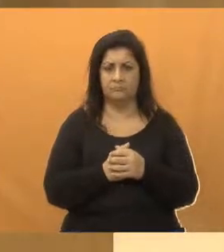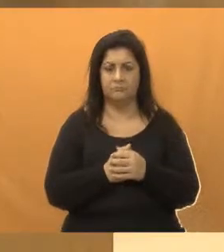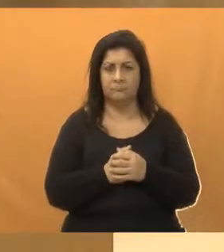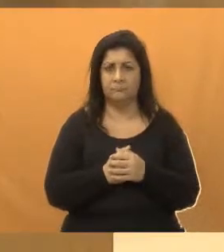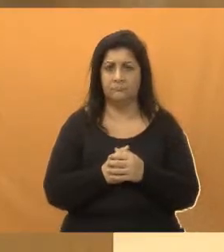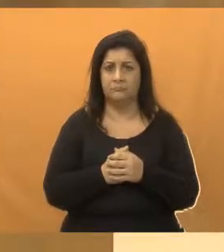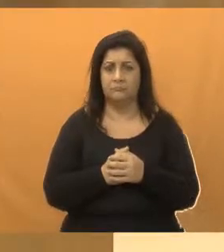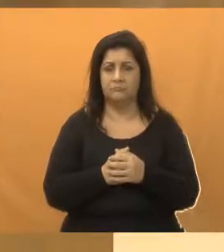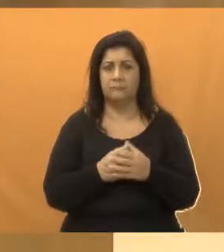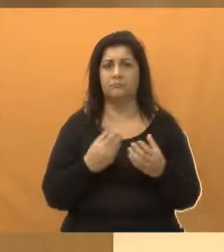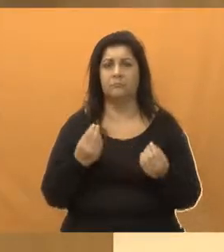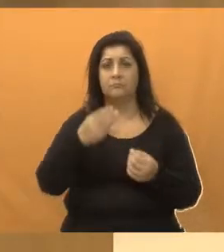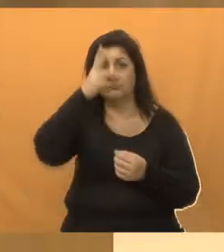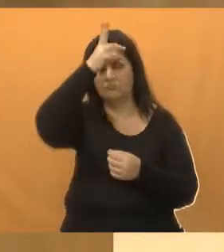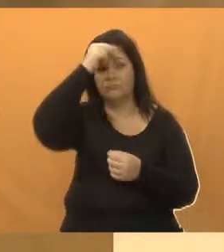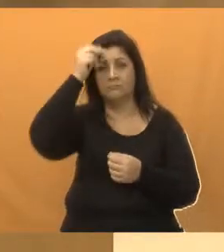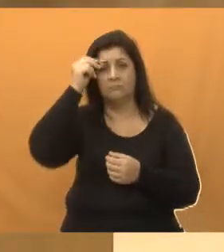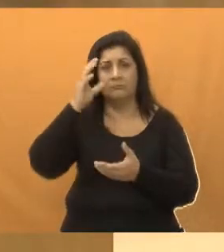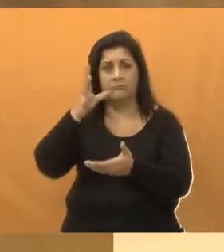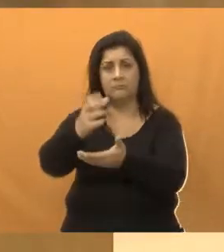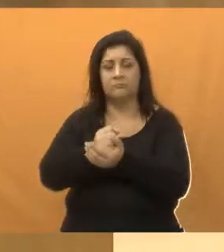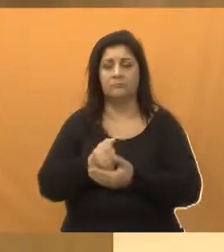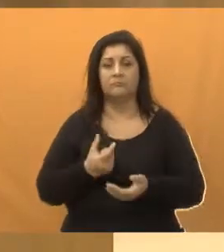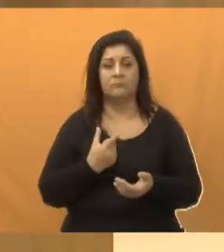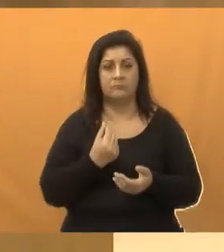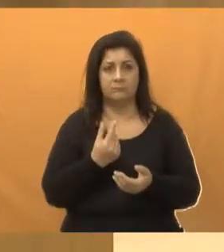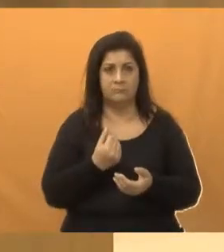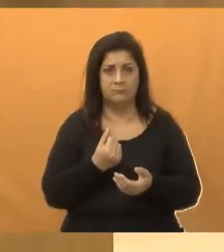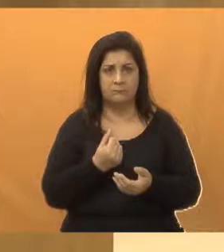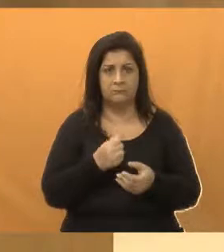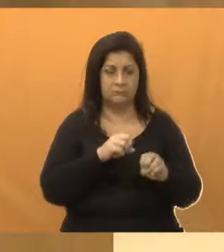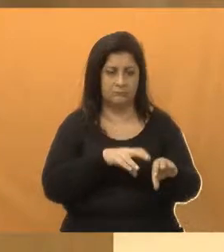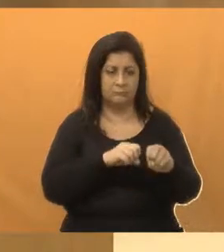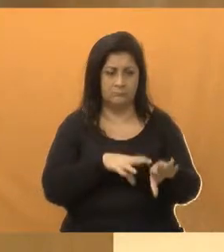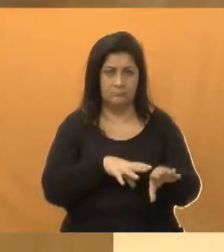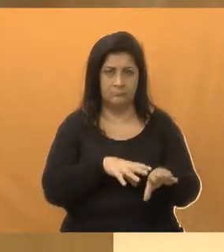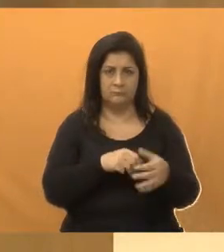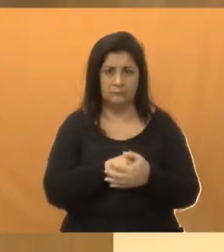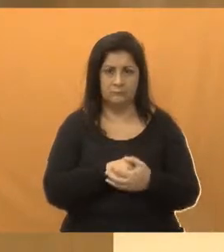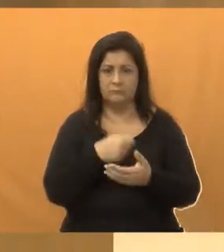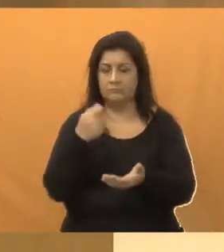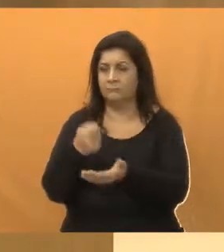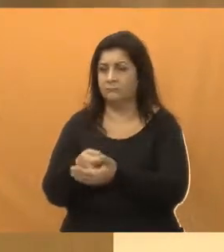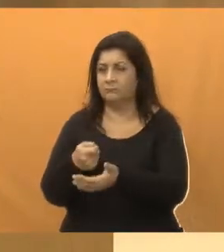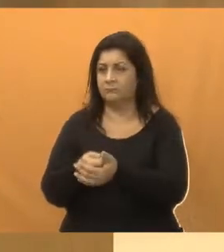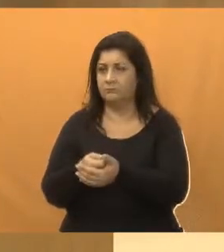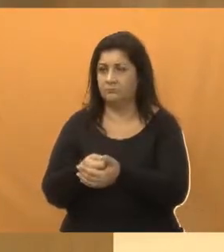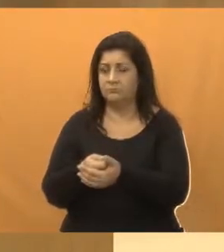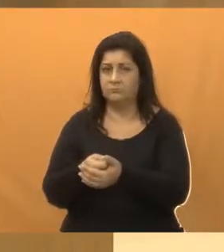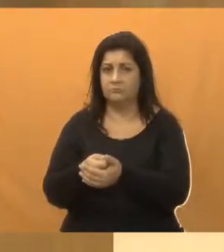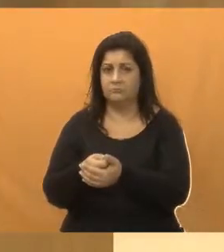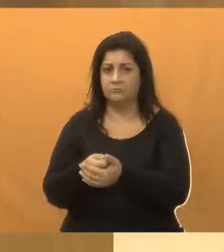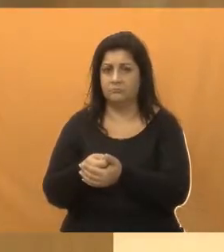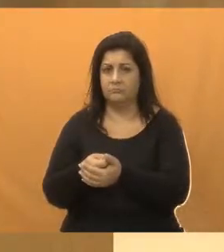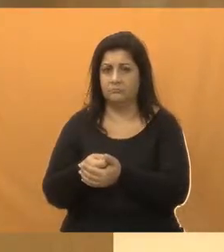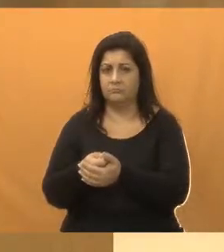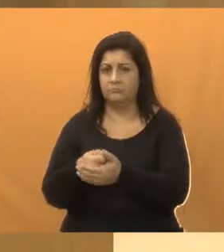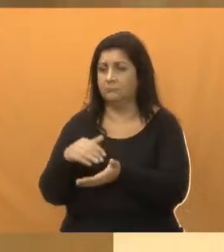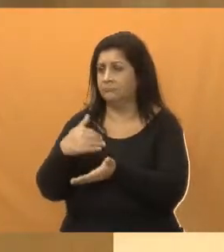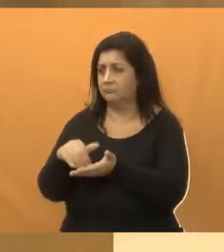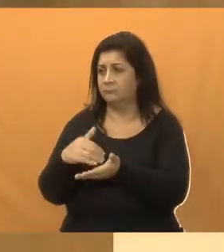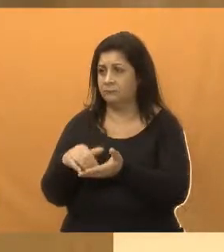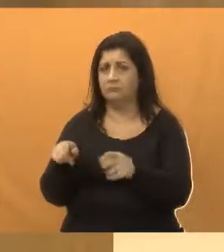Então, a prefeitura ela vai tirar dinheiro da educação para pagar outra